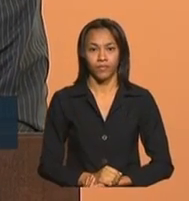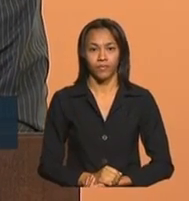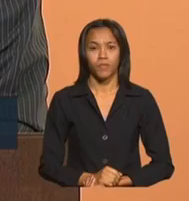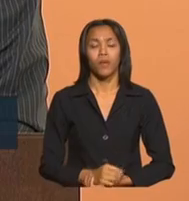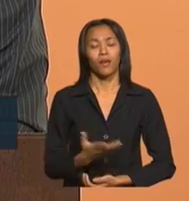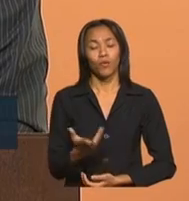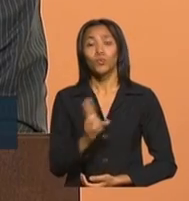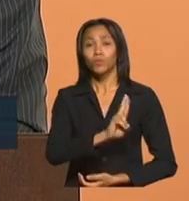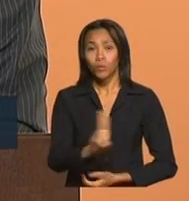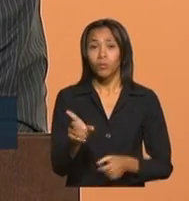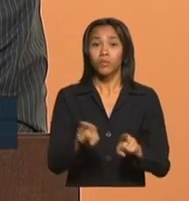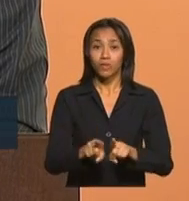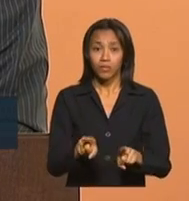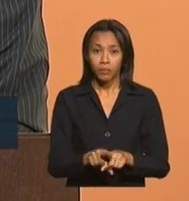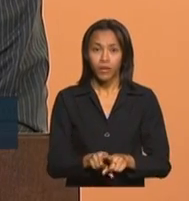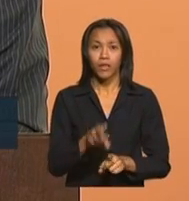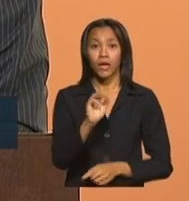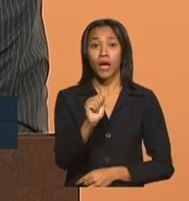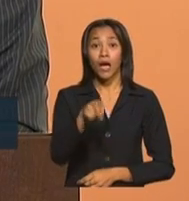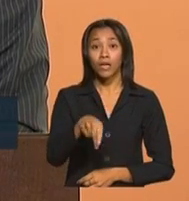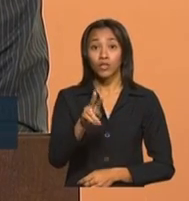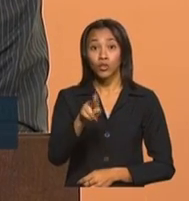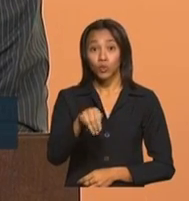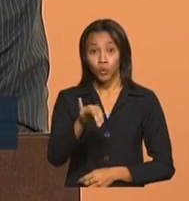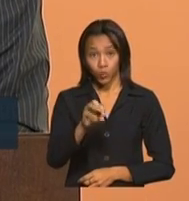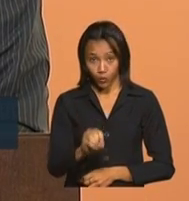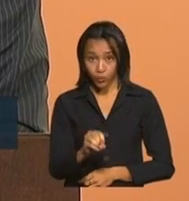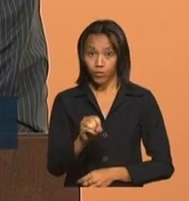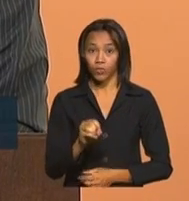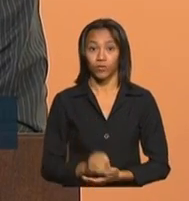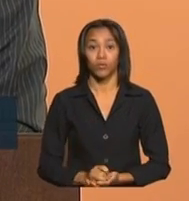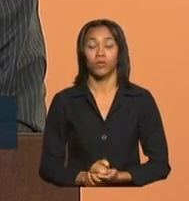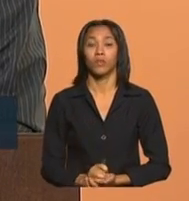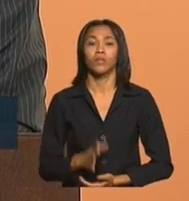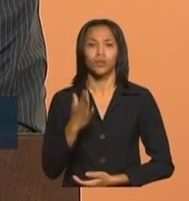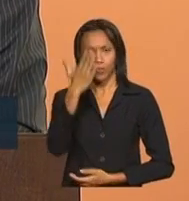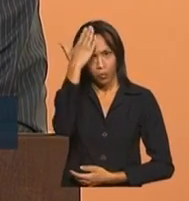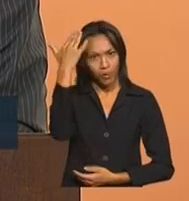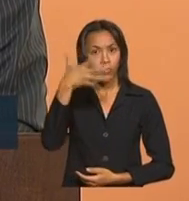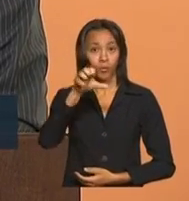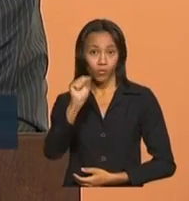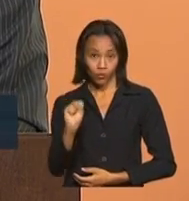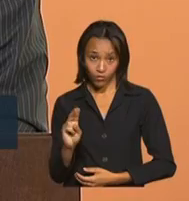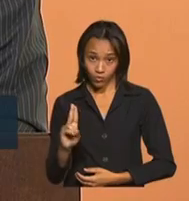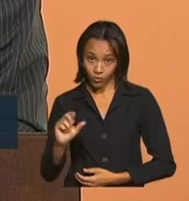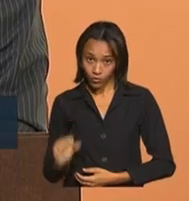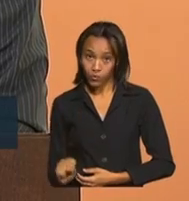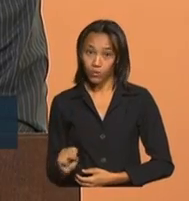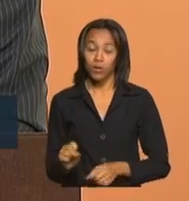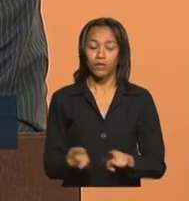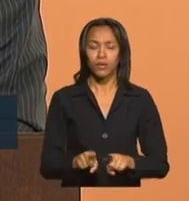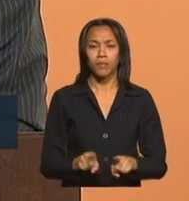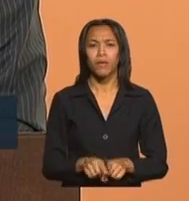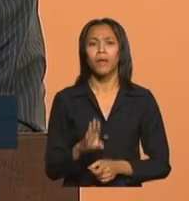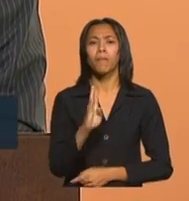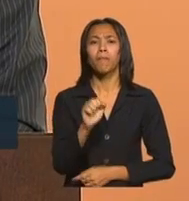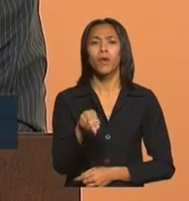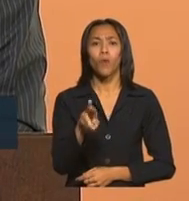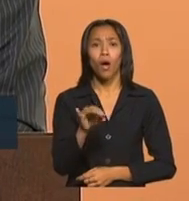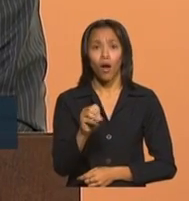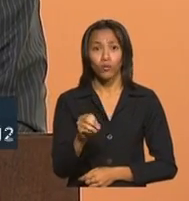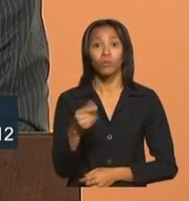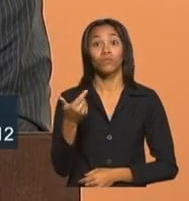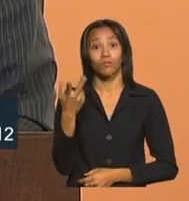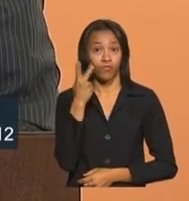Faço questão de citar também o nome de Antônio Del Valle Antunes, do Mato Grosso do Sul, Beroaldo Andrade da Silva,